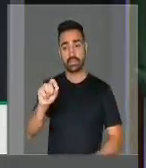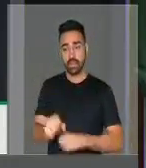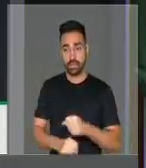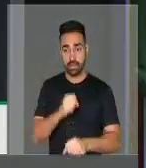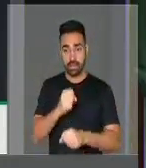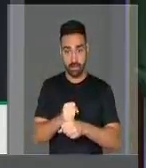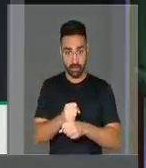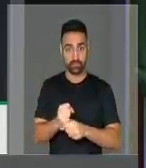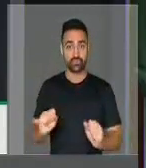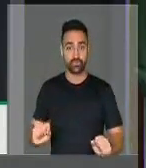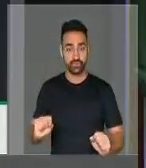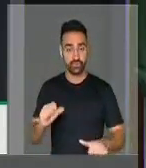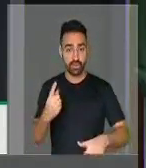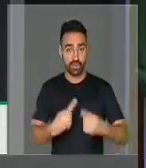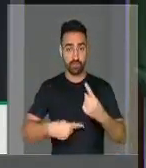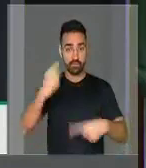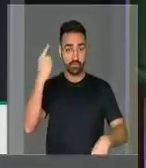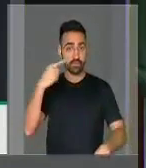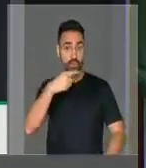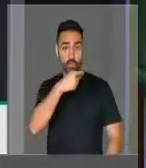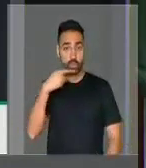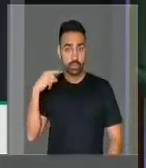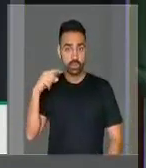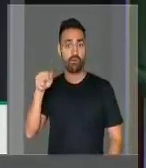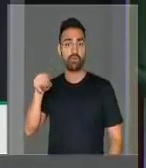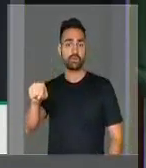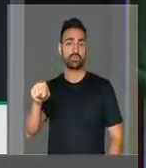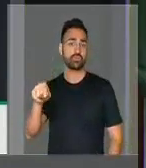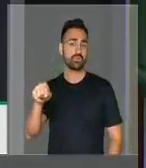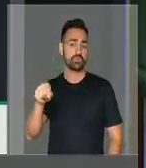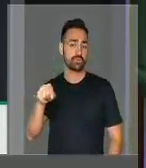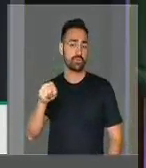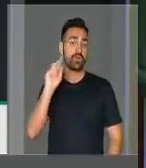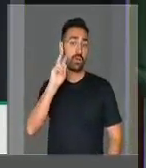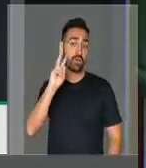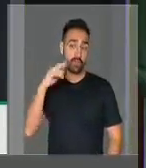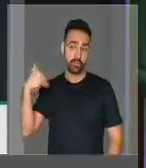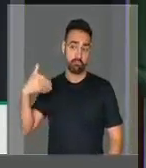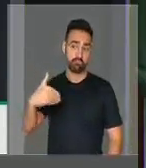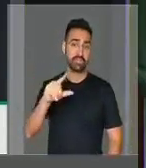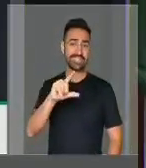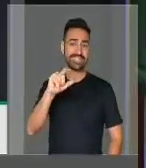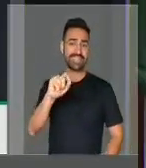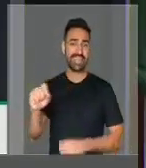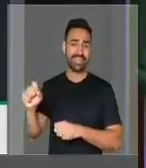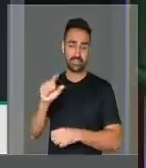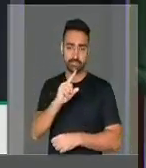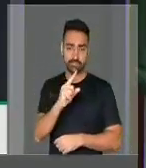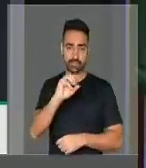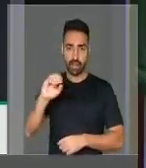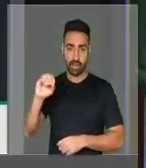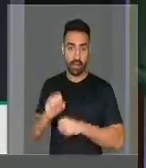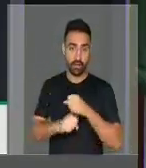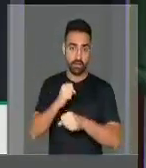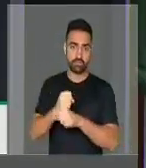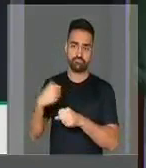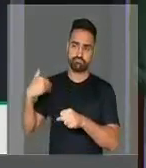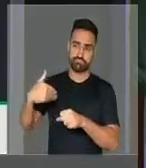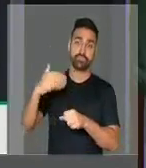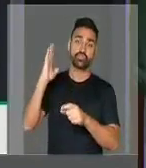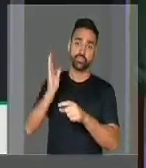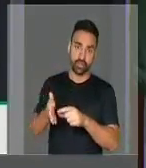da Revolução Russa é exatamente isso, lembrar que 100 anos se passaram e que